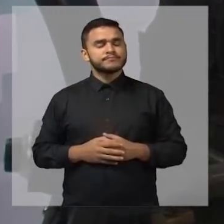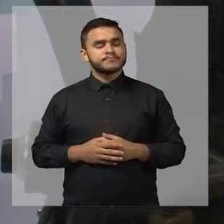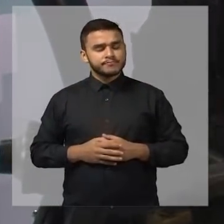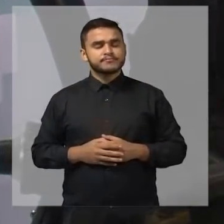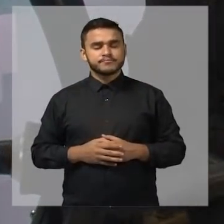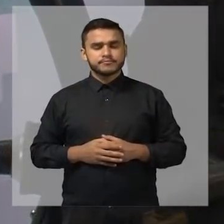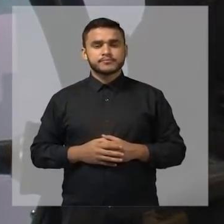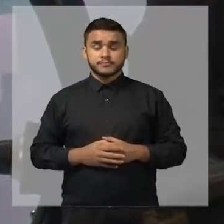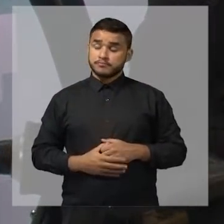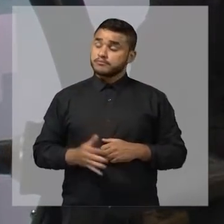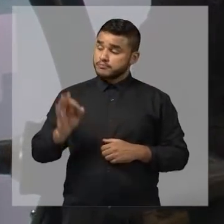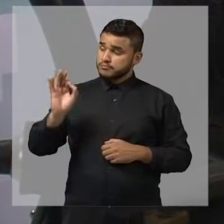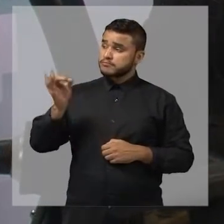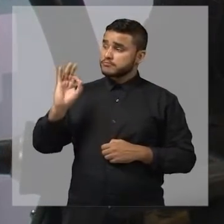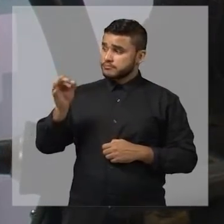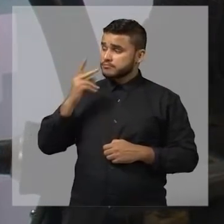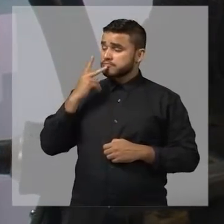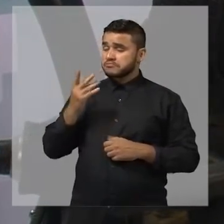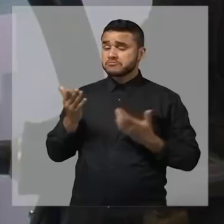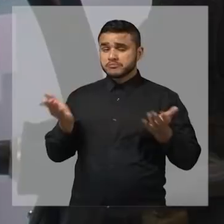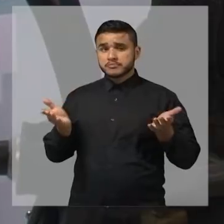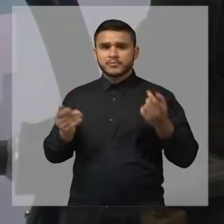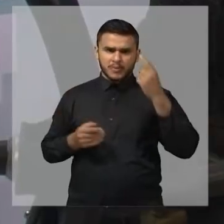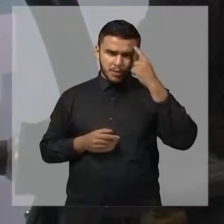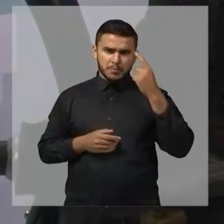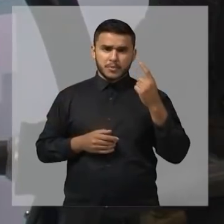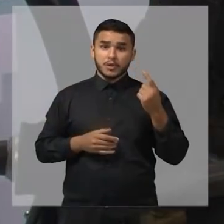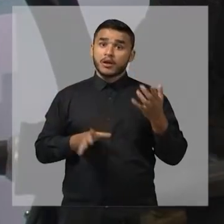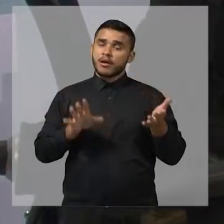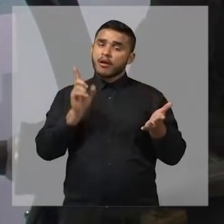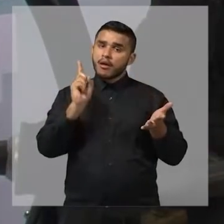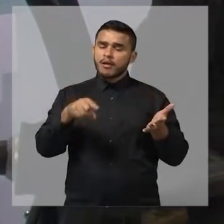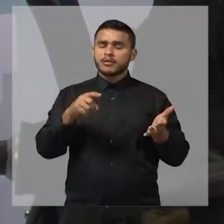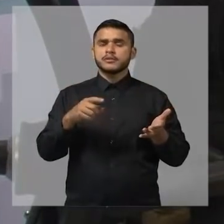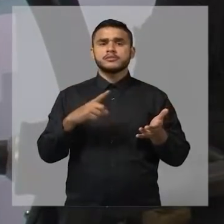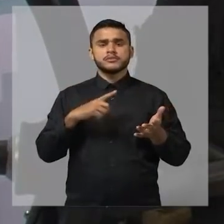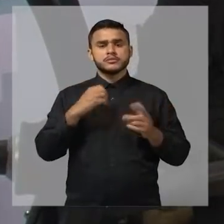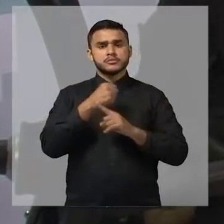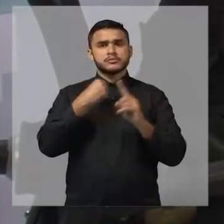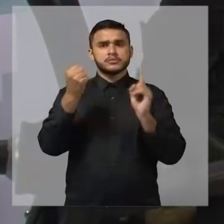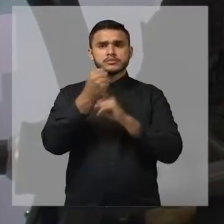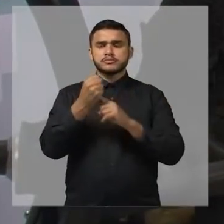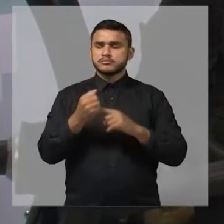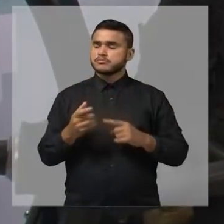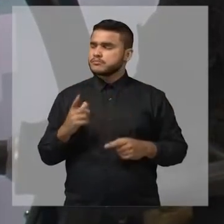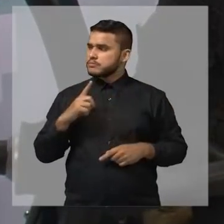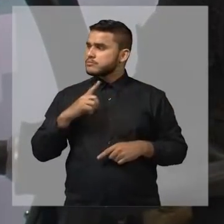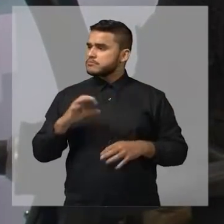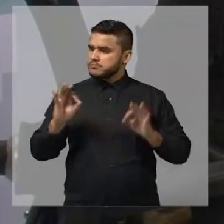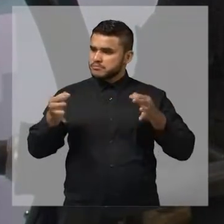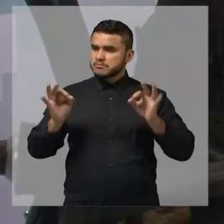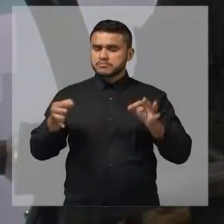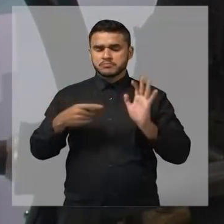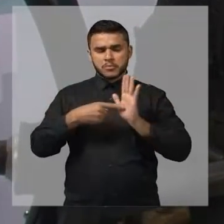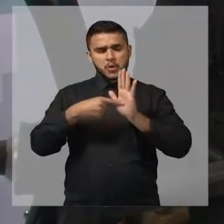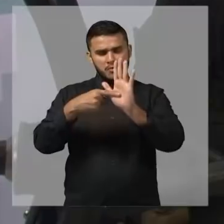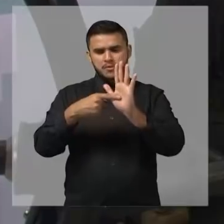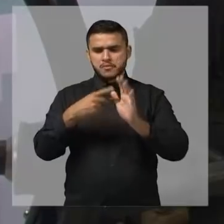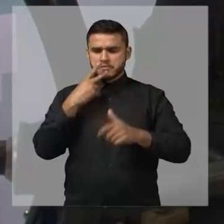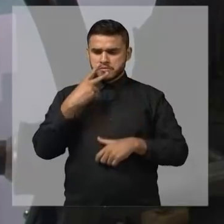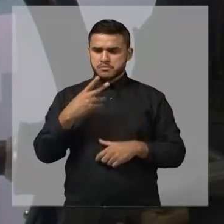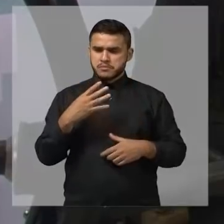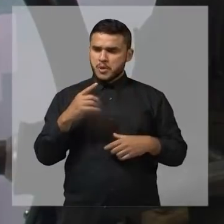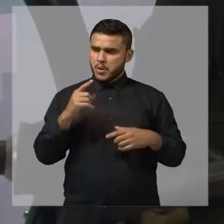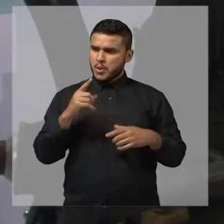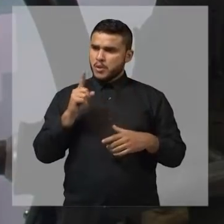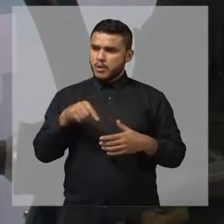à punição exemplar, mas às condições de vida na sociedade, eu não mencionei porque não é bem tarefa de policial,